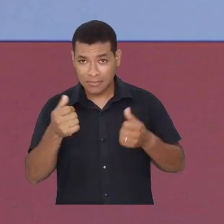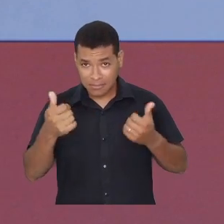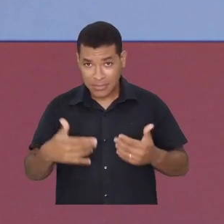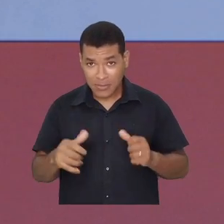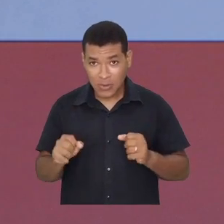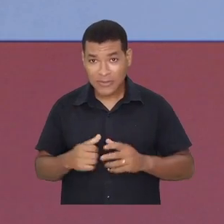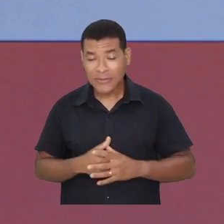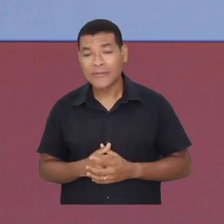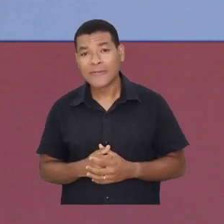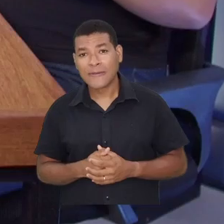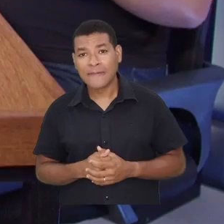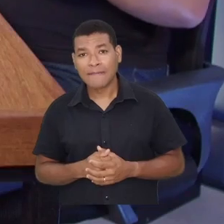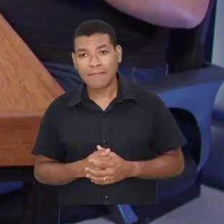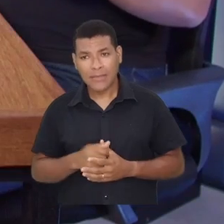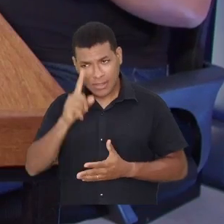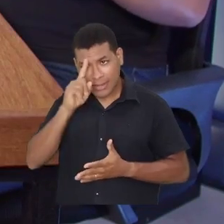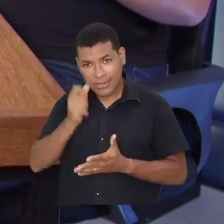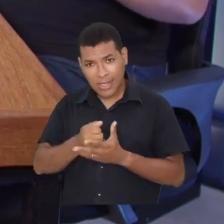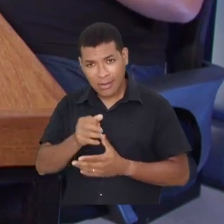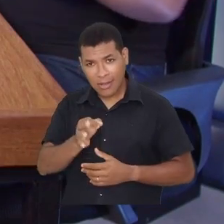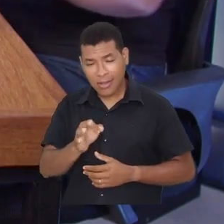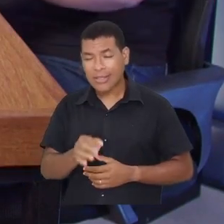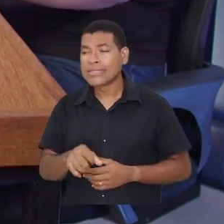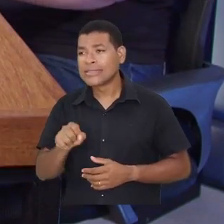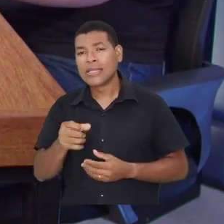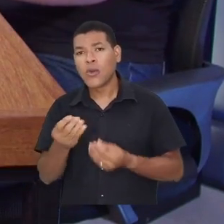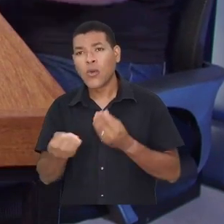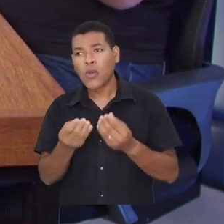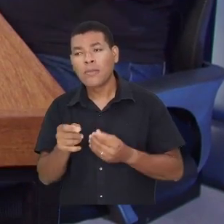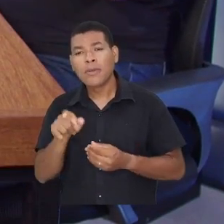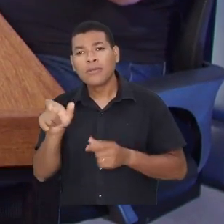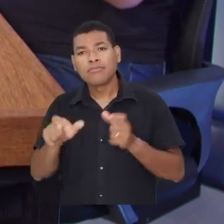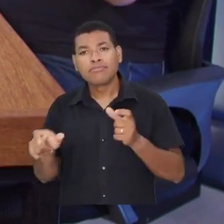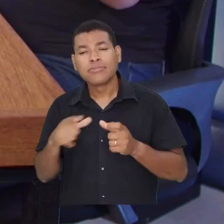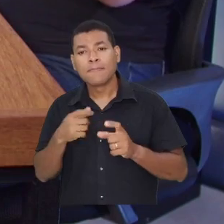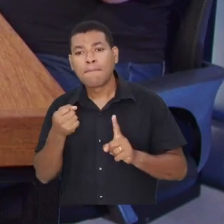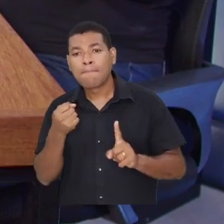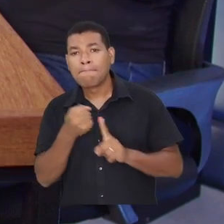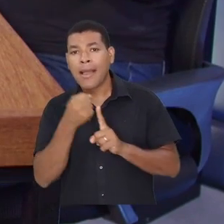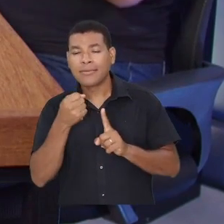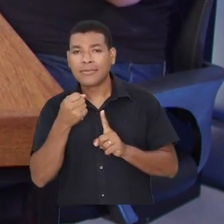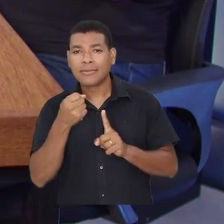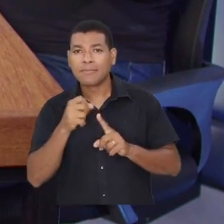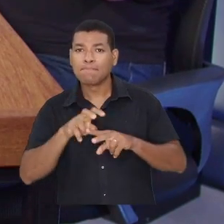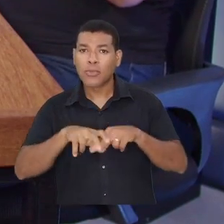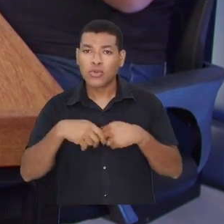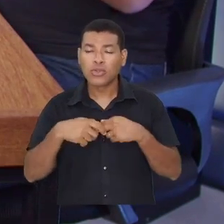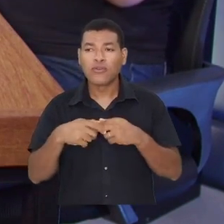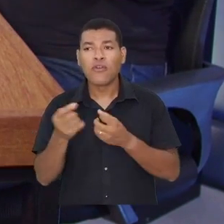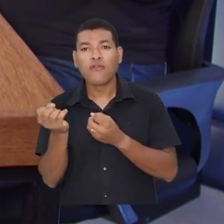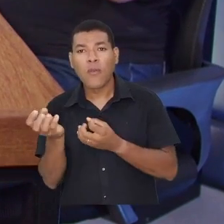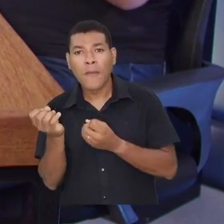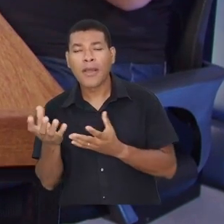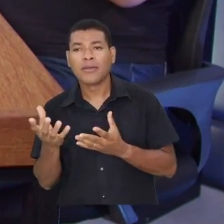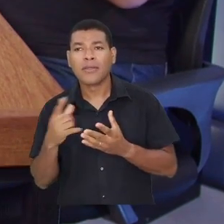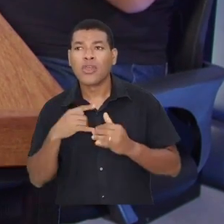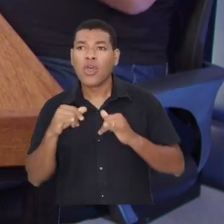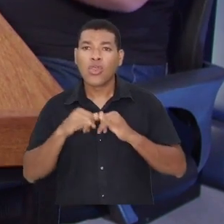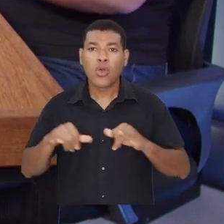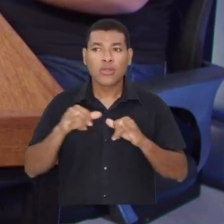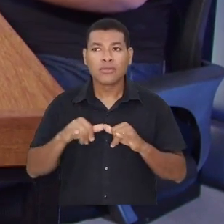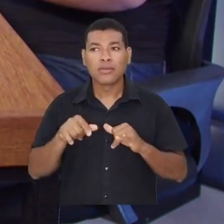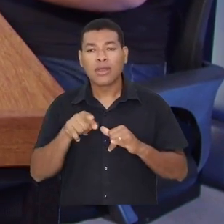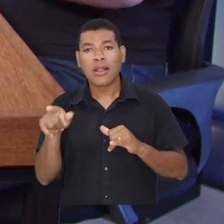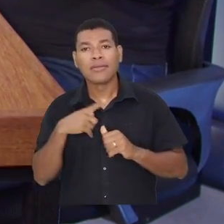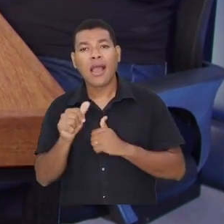Mar? Na tomada de decisão? Exatamente. Como elas acabam impactadas pelas informações, pelas notícias, o que